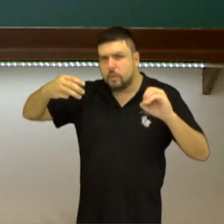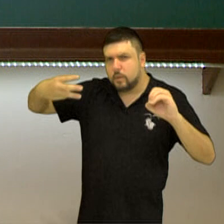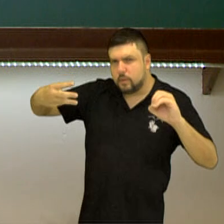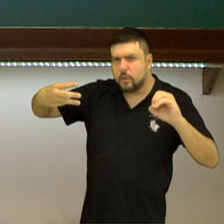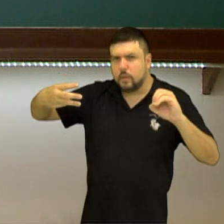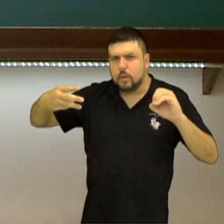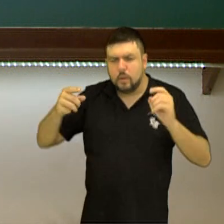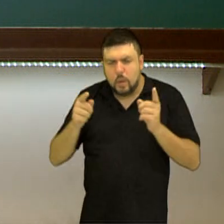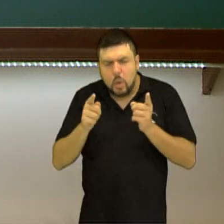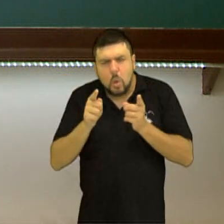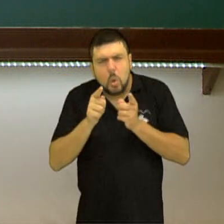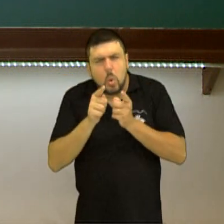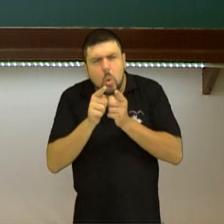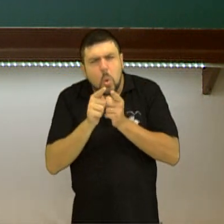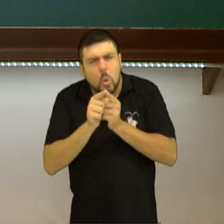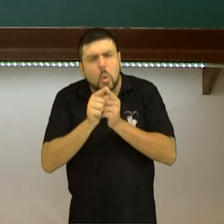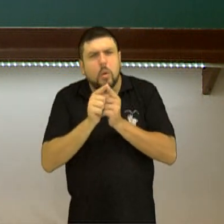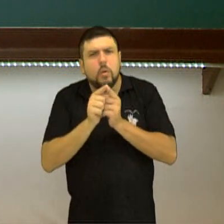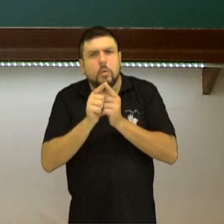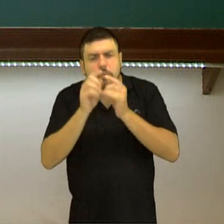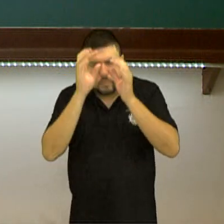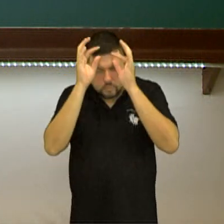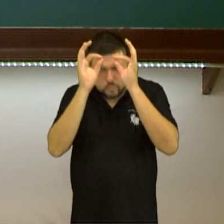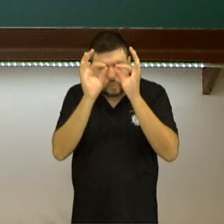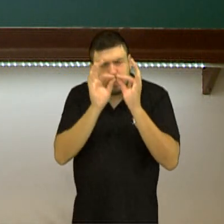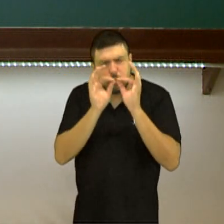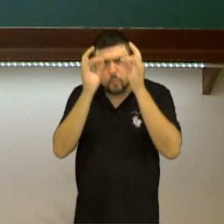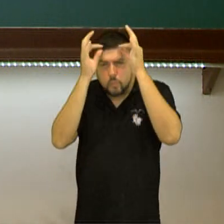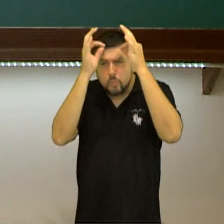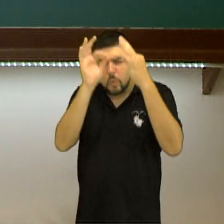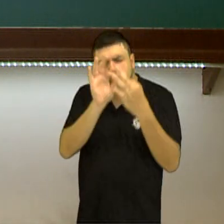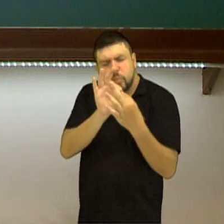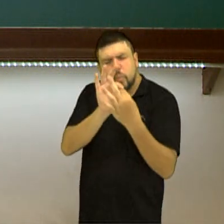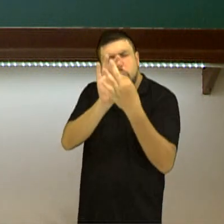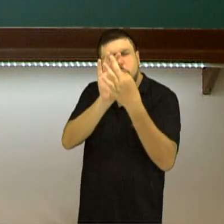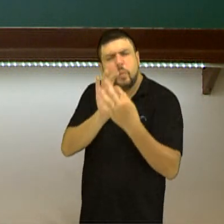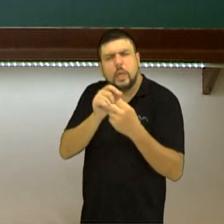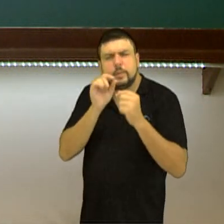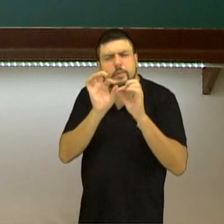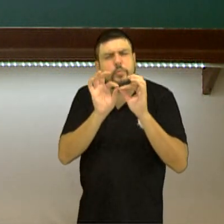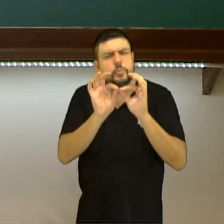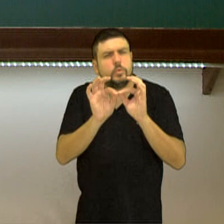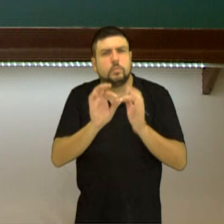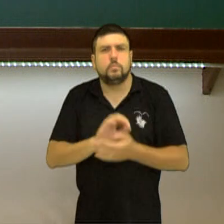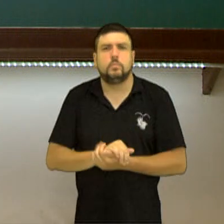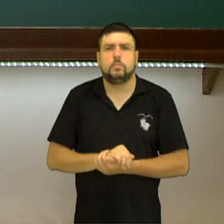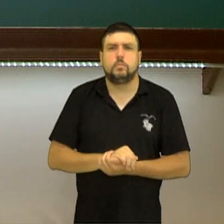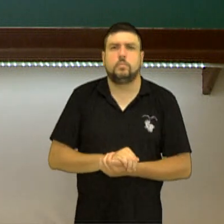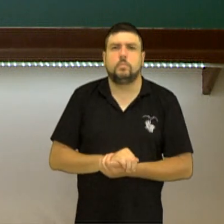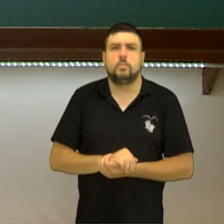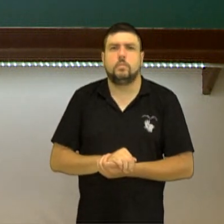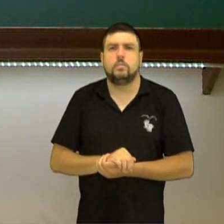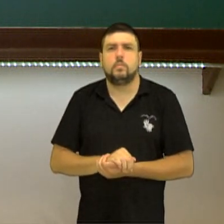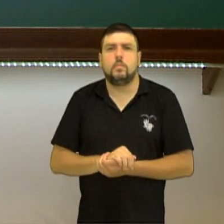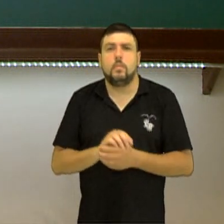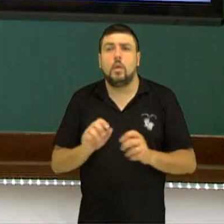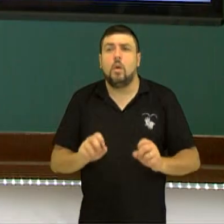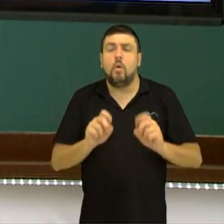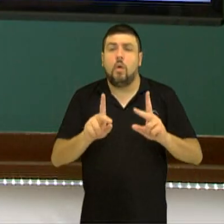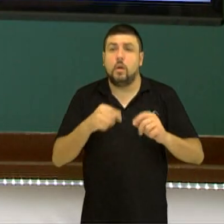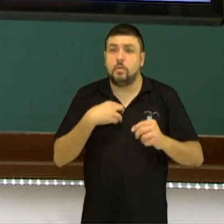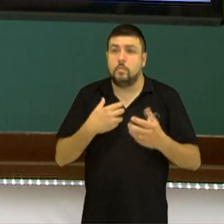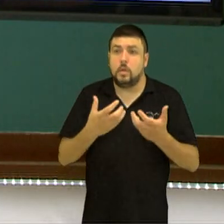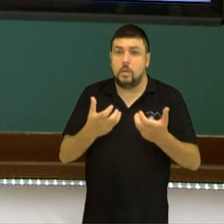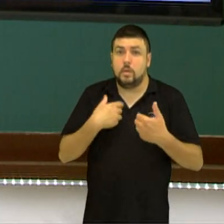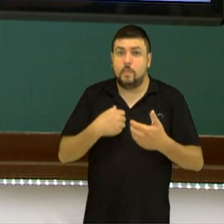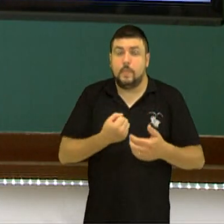chamamos. Então, nós queremos colocar esse número com 3 classes de precisão. O que significa 3 classes de precisão? Vamos usar só